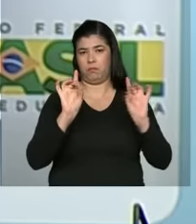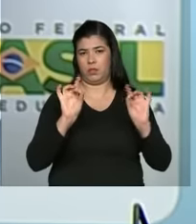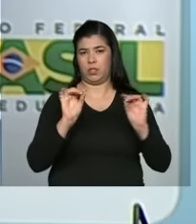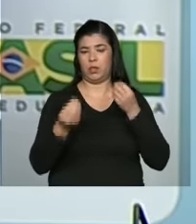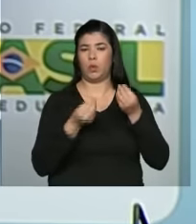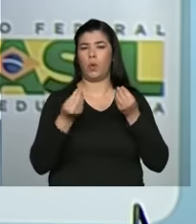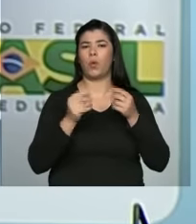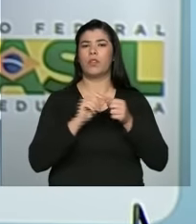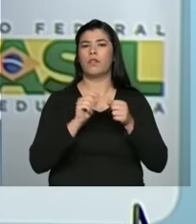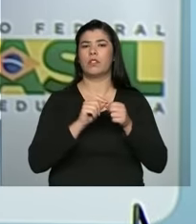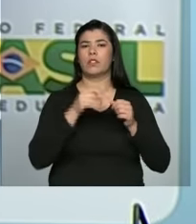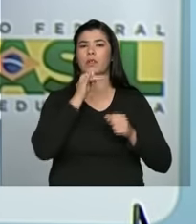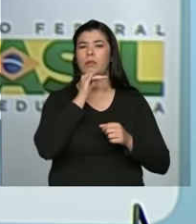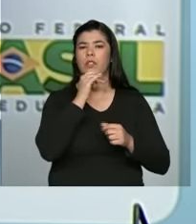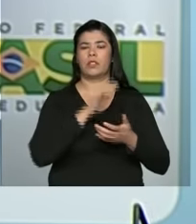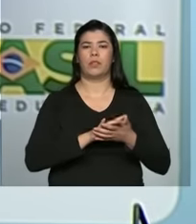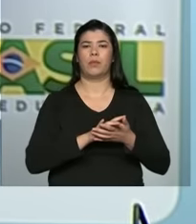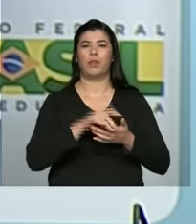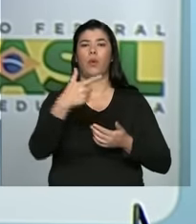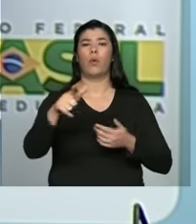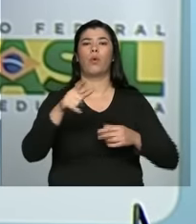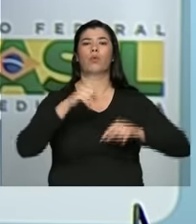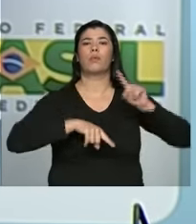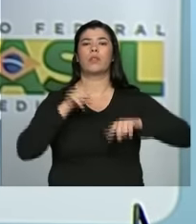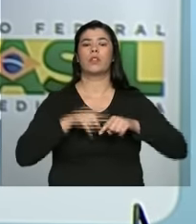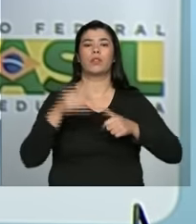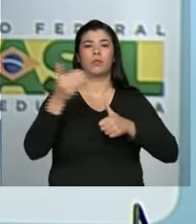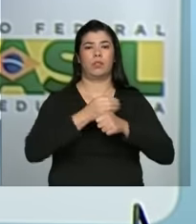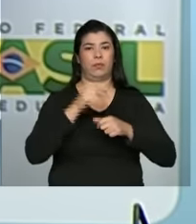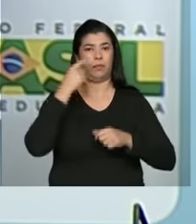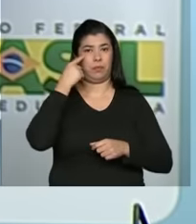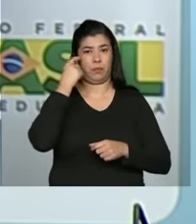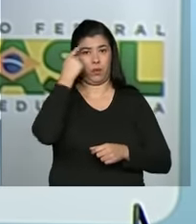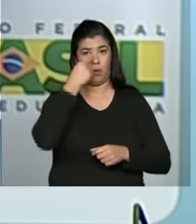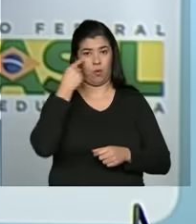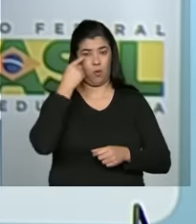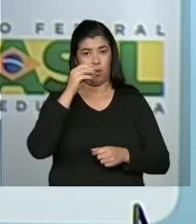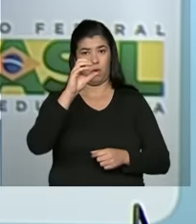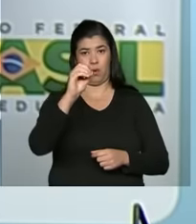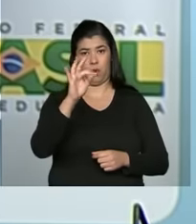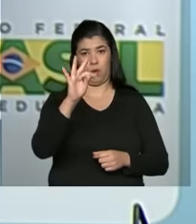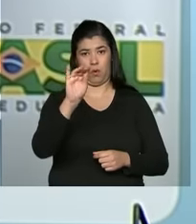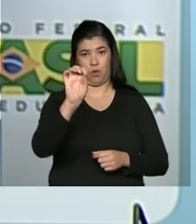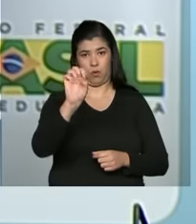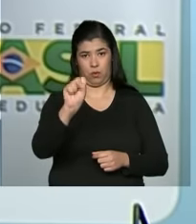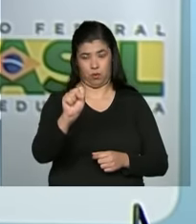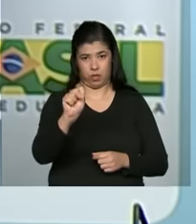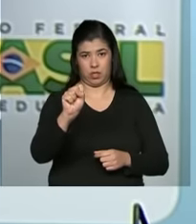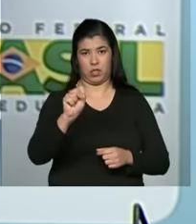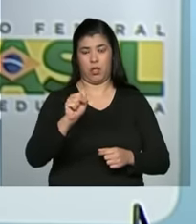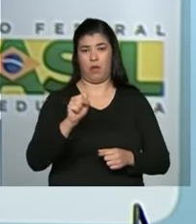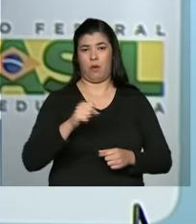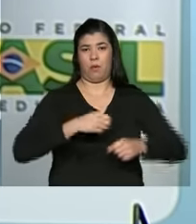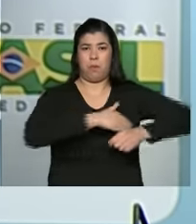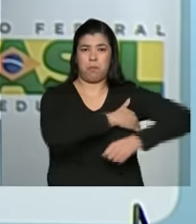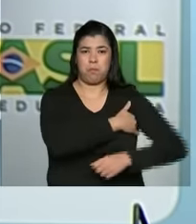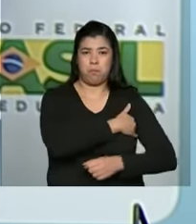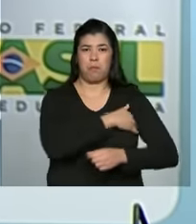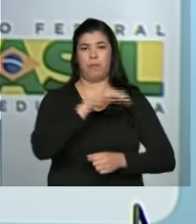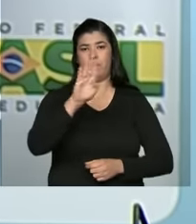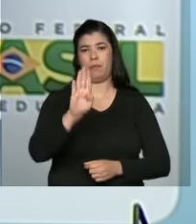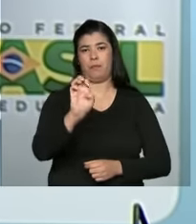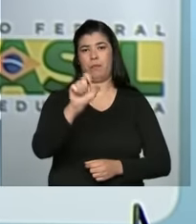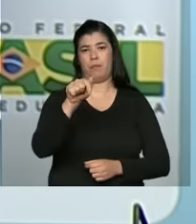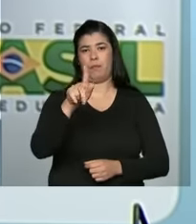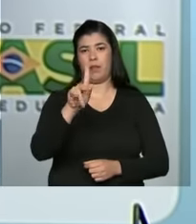diferença o ó por exemplo ele é uma órtese a Bengala a cadeira de rodas então nós tratamos de